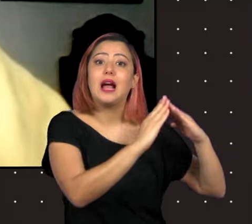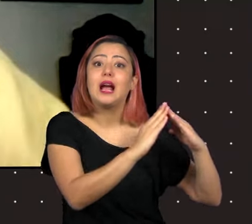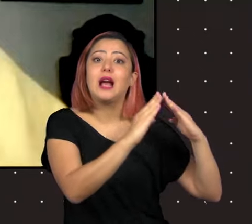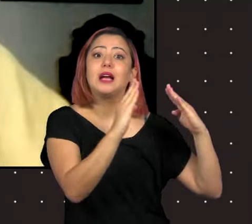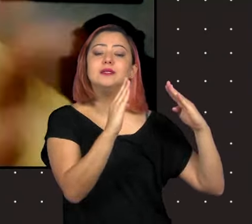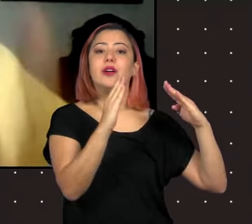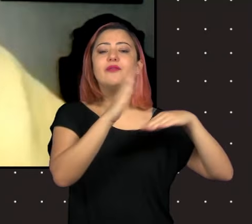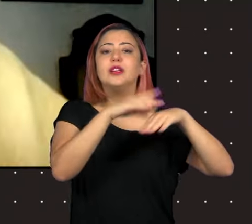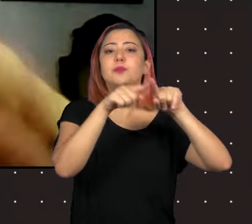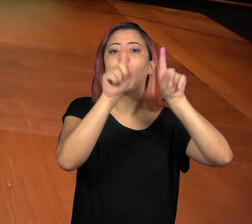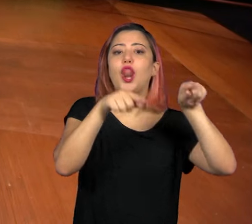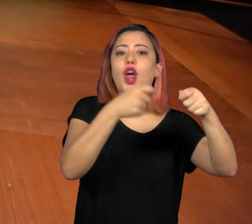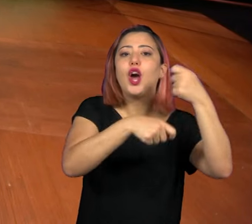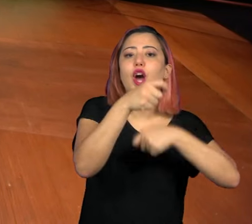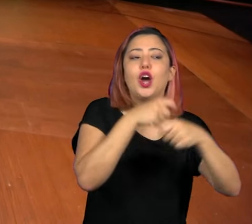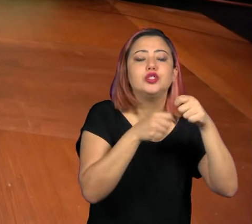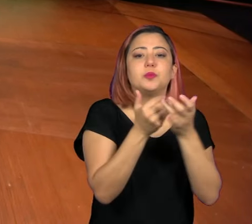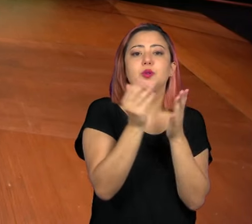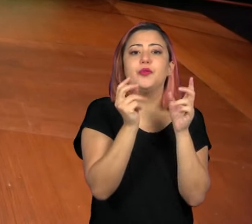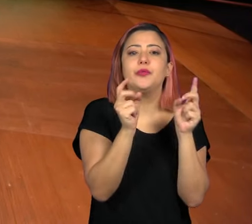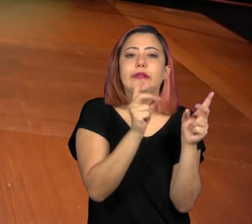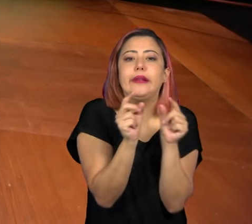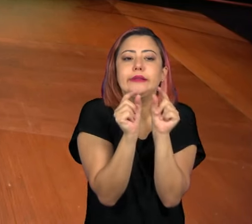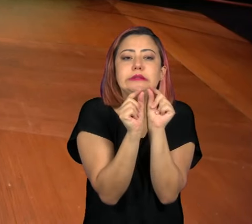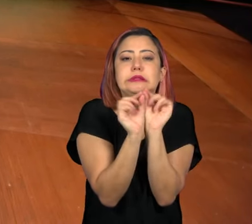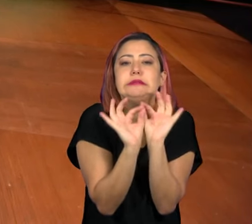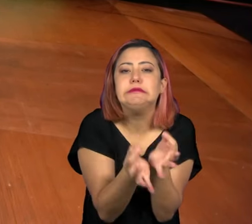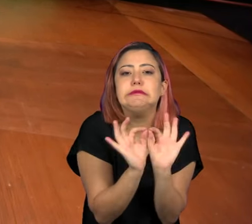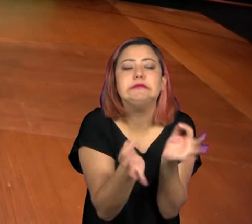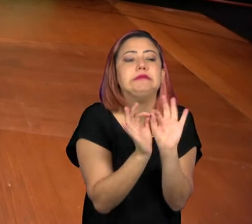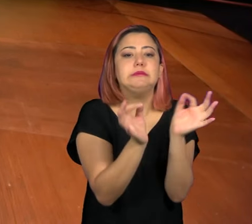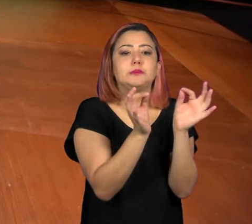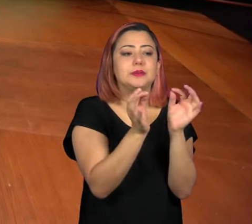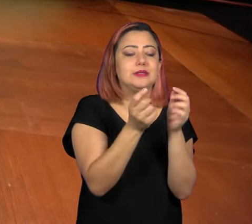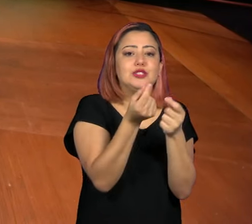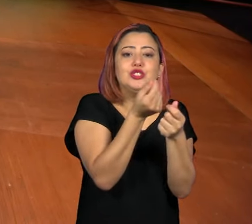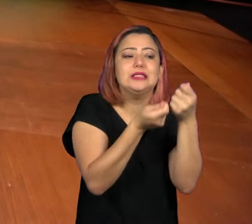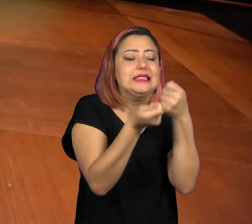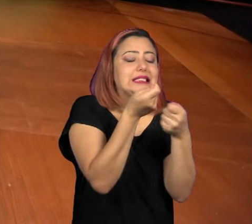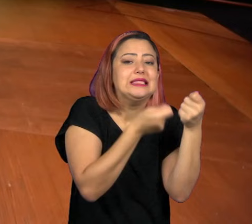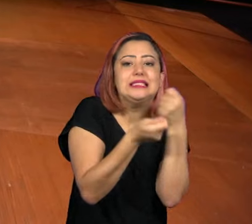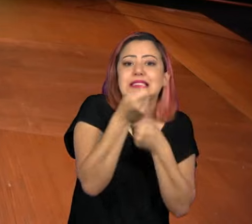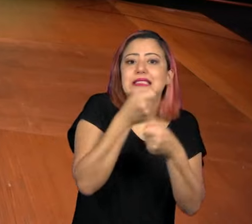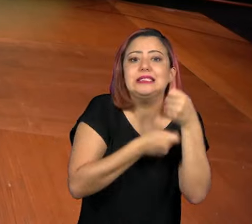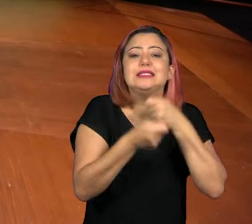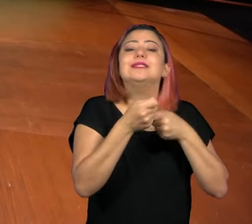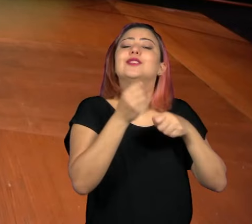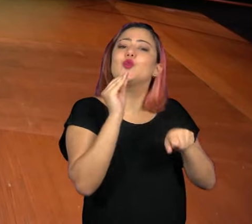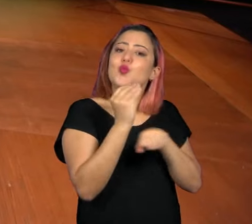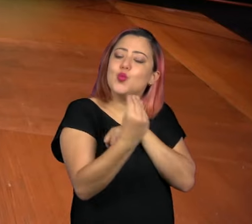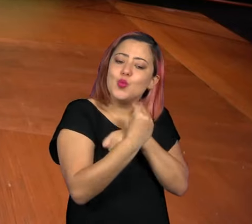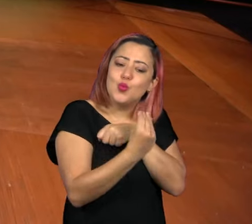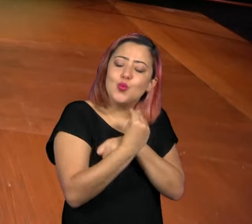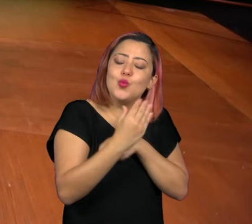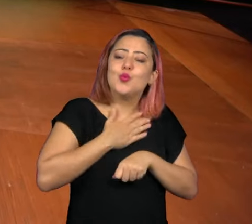uma lojinha, um bazar. Daquele bazar, ele nos criou a todos, fez uma família